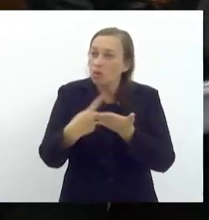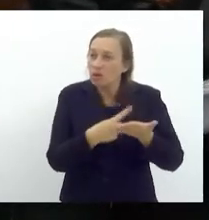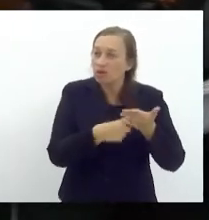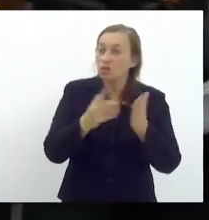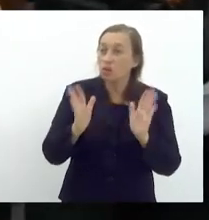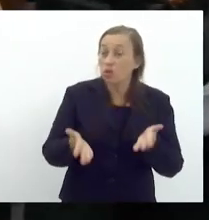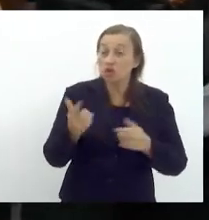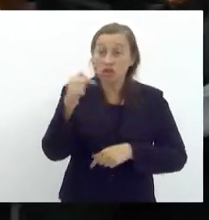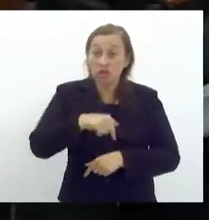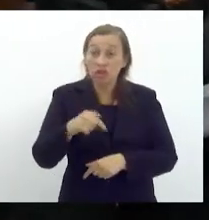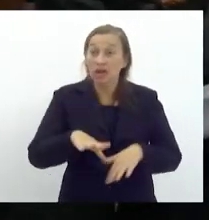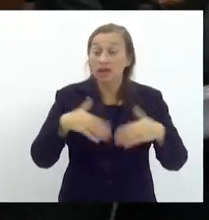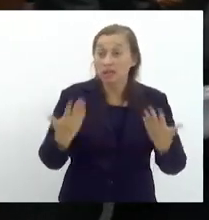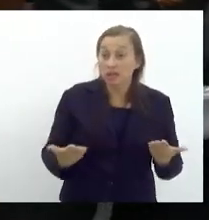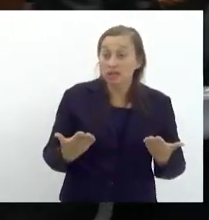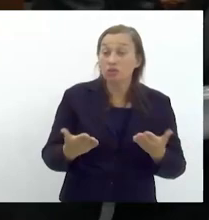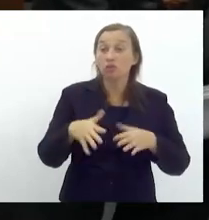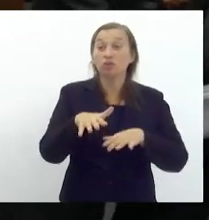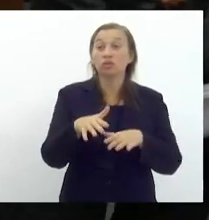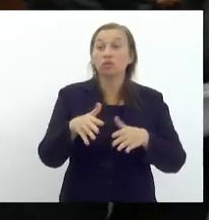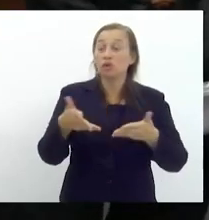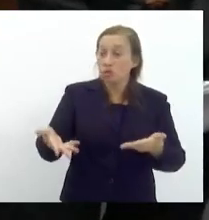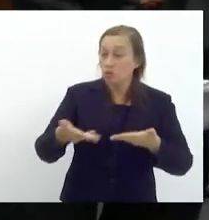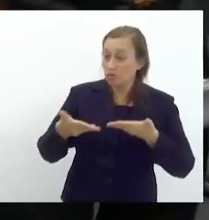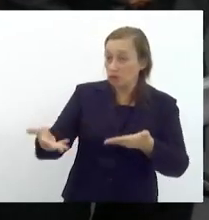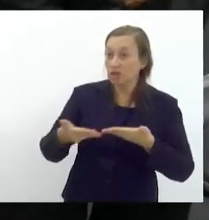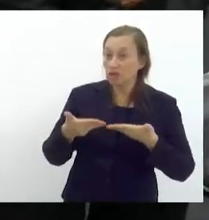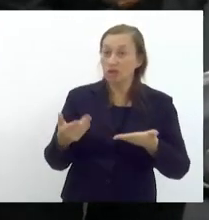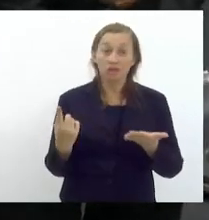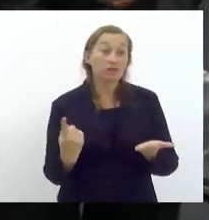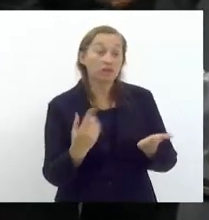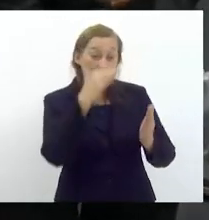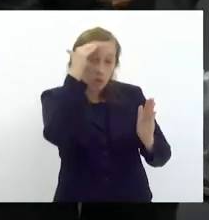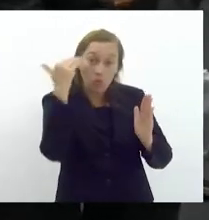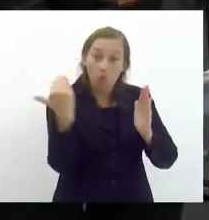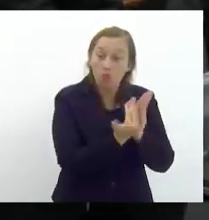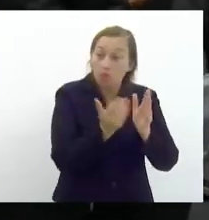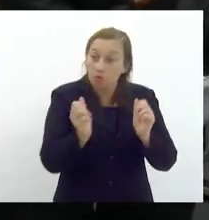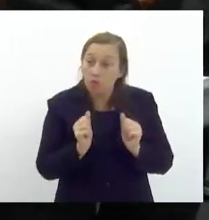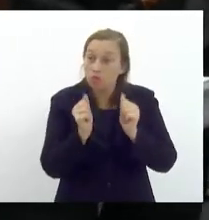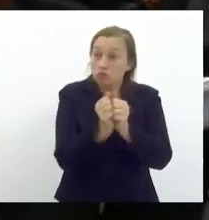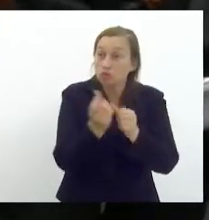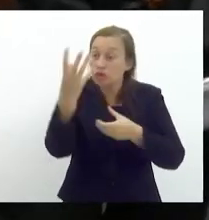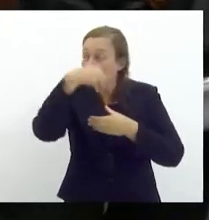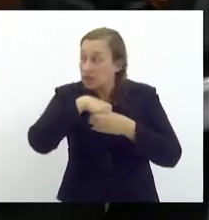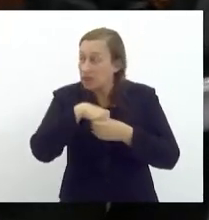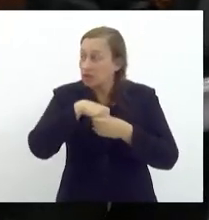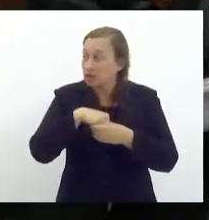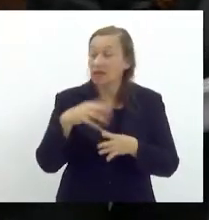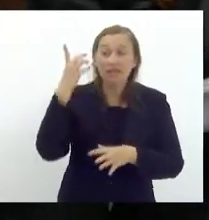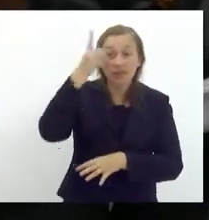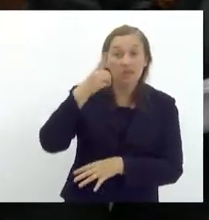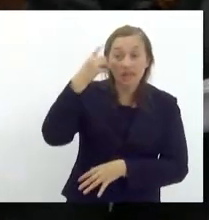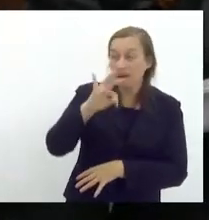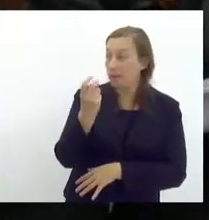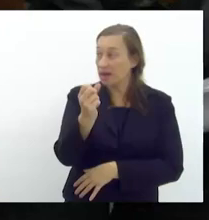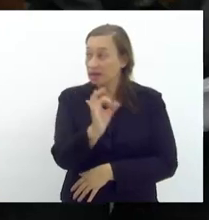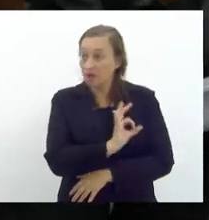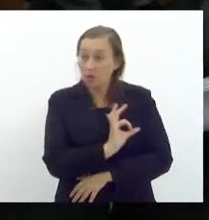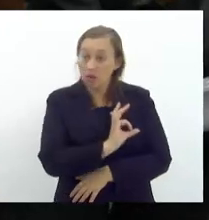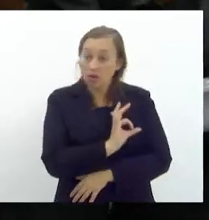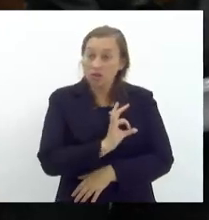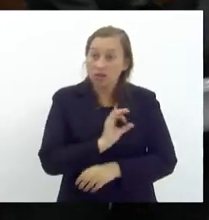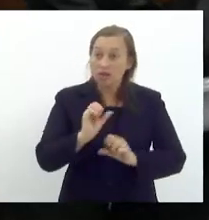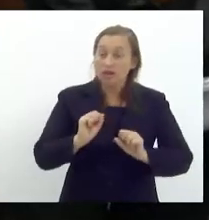aqui então ambos convocados para fazermos um compra-se conjunto dentro da linha do que a deputada Marta Rocha e